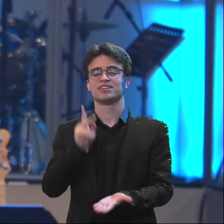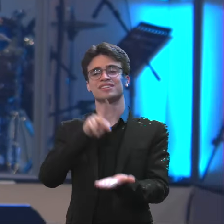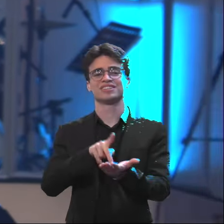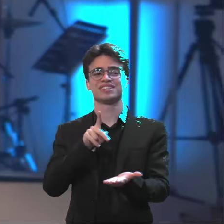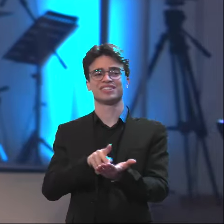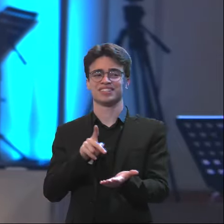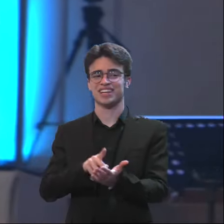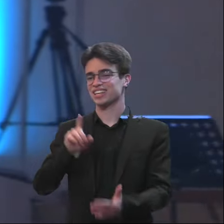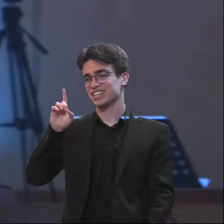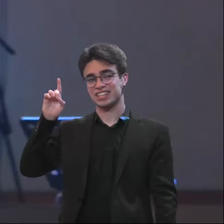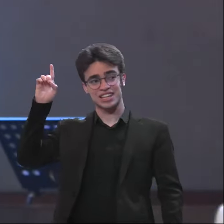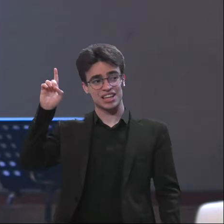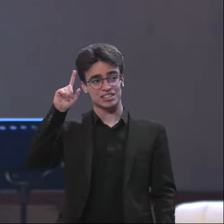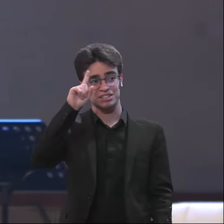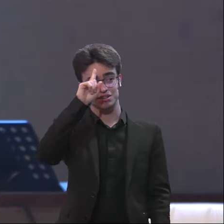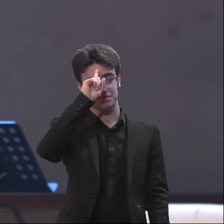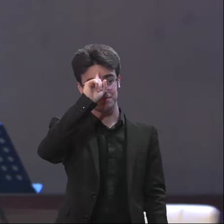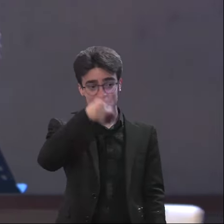nos torna